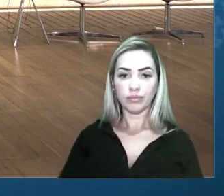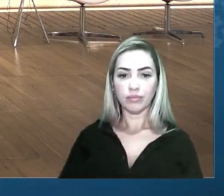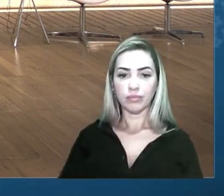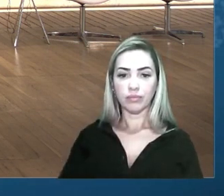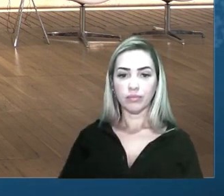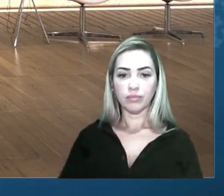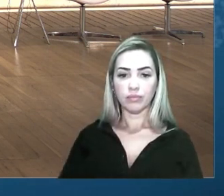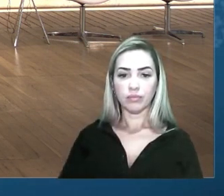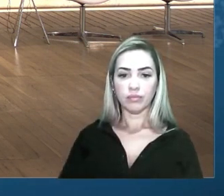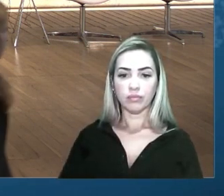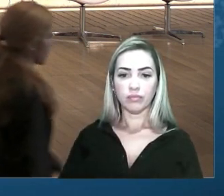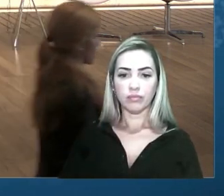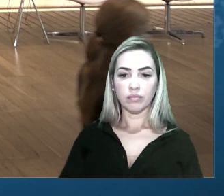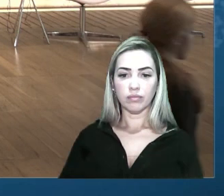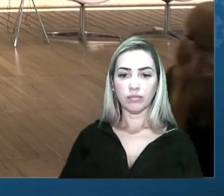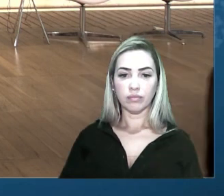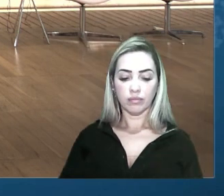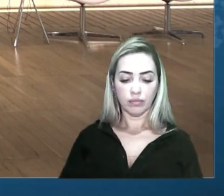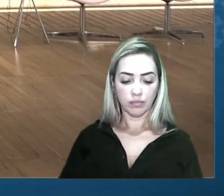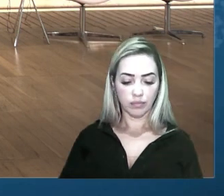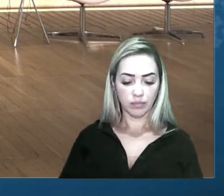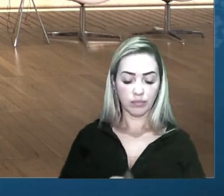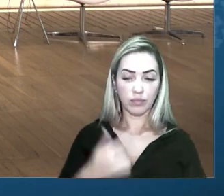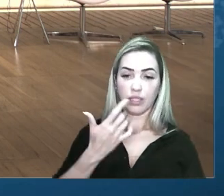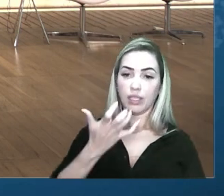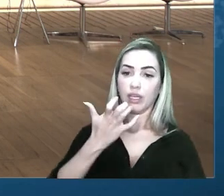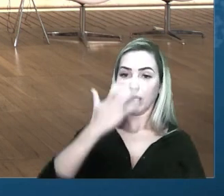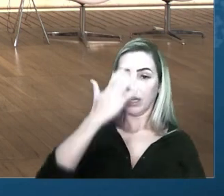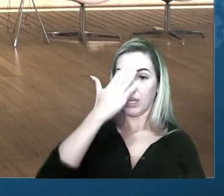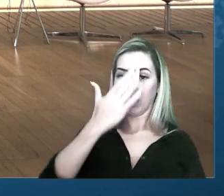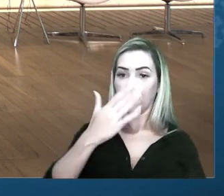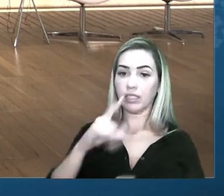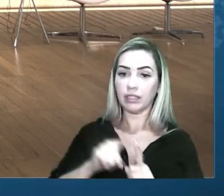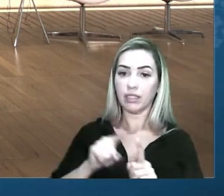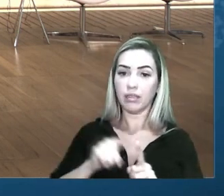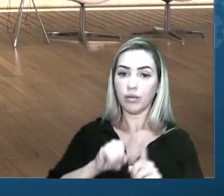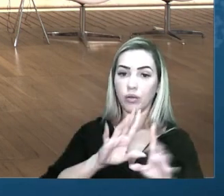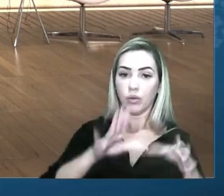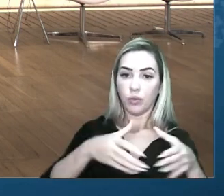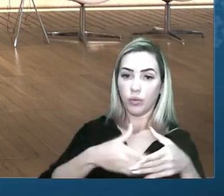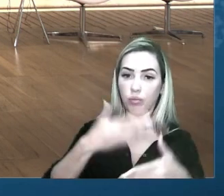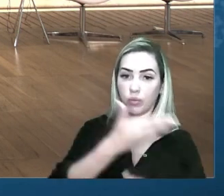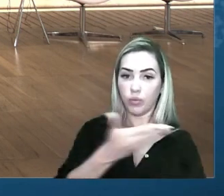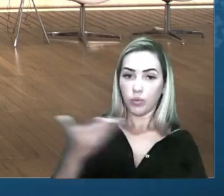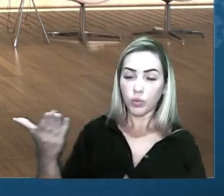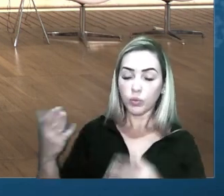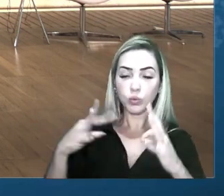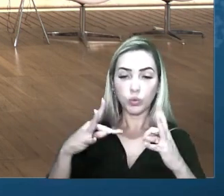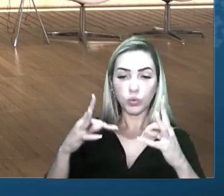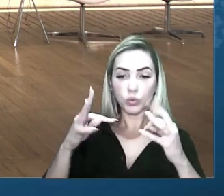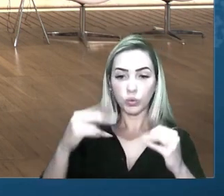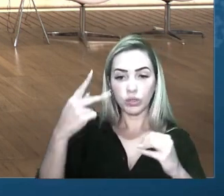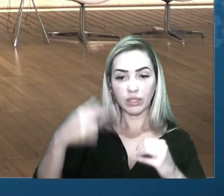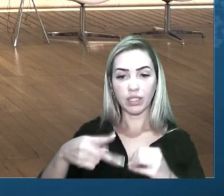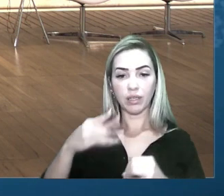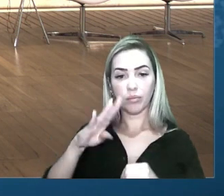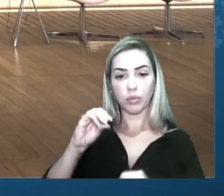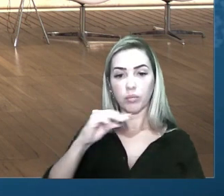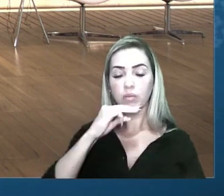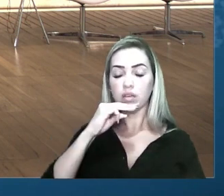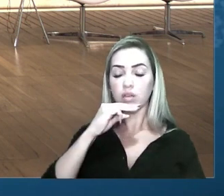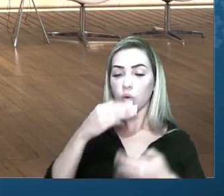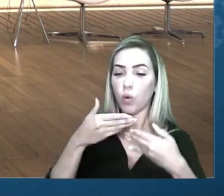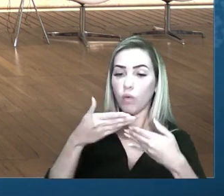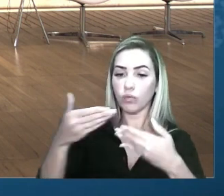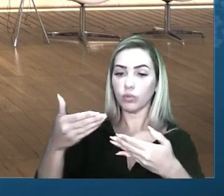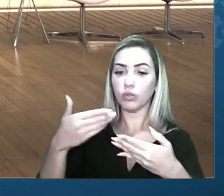fala. And now, Inicialmente, agradecer ao Dr. Akira e toda a equipe de Biomanguinhos por esse honroso convite e por me dar